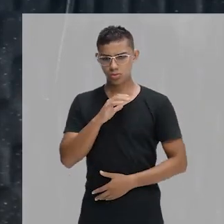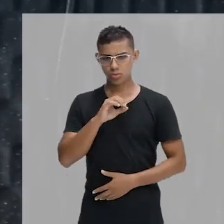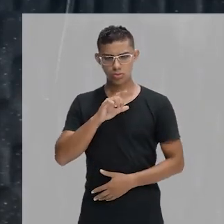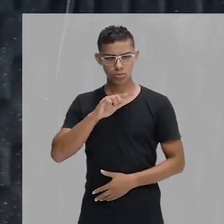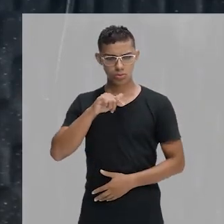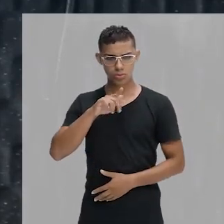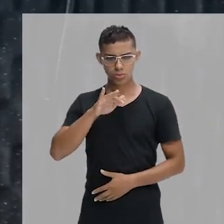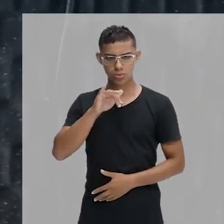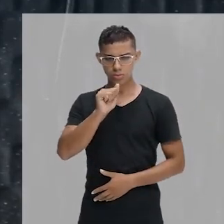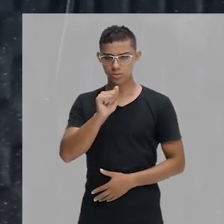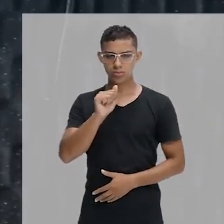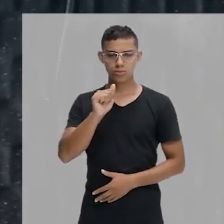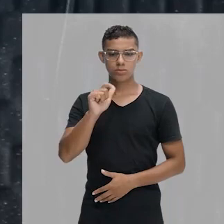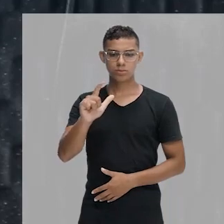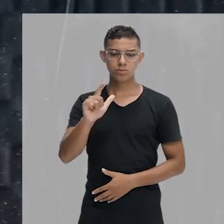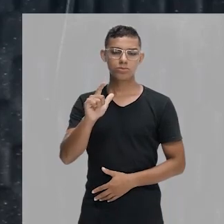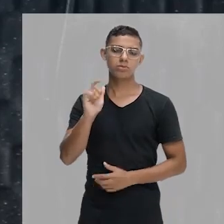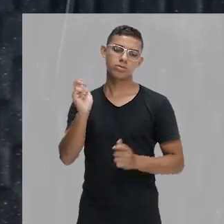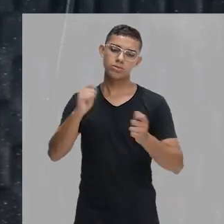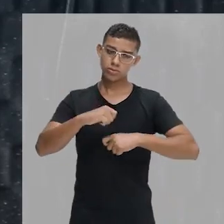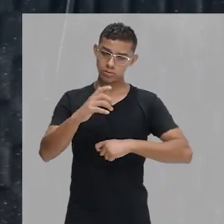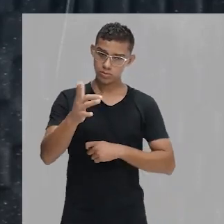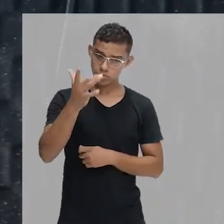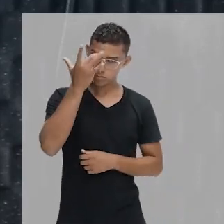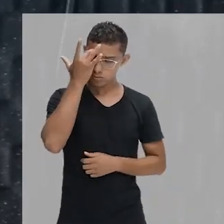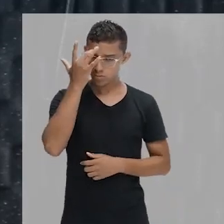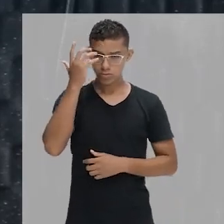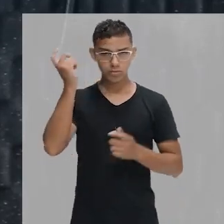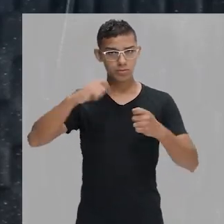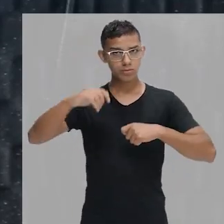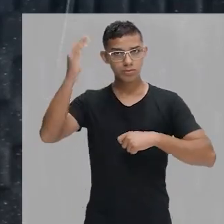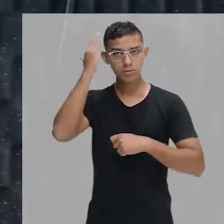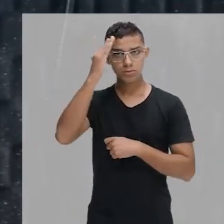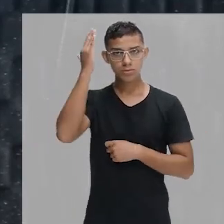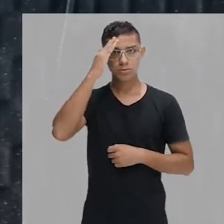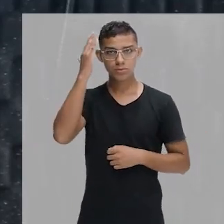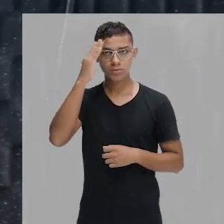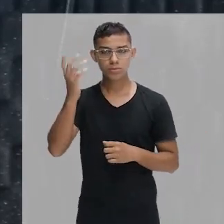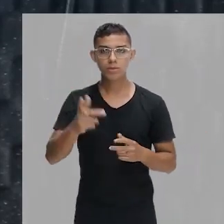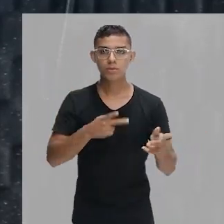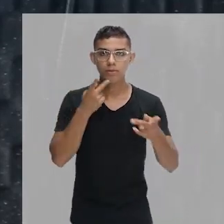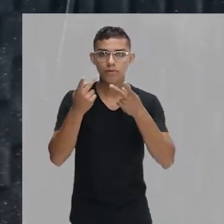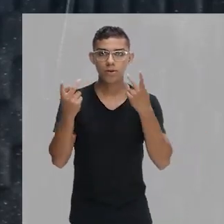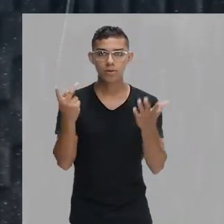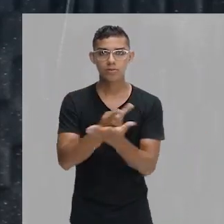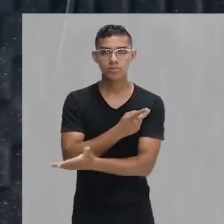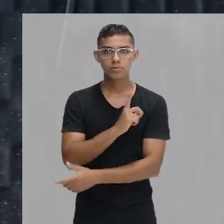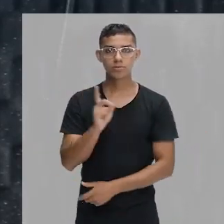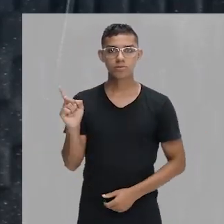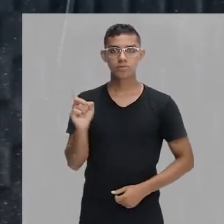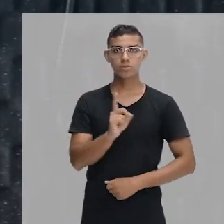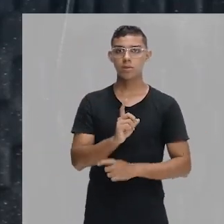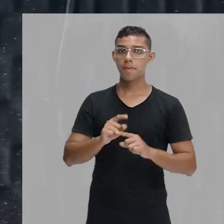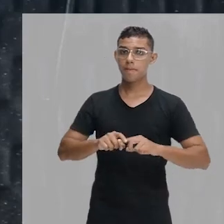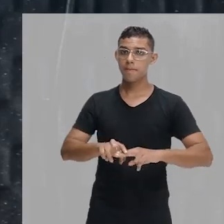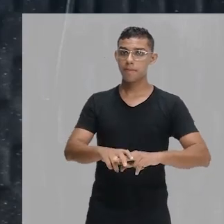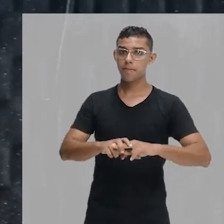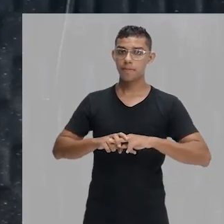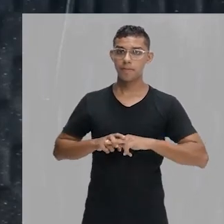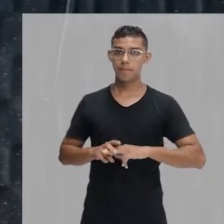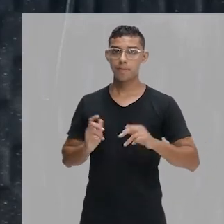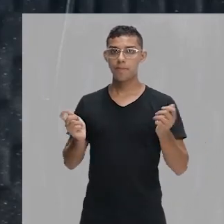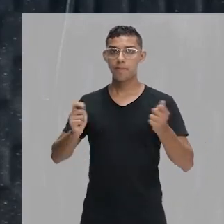coloquial. Desde que eu me faça compreender pelo outro, a minha fala não está errada. Porém, a